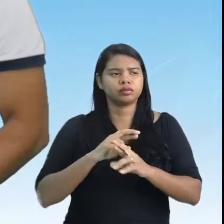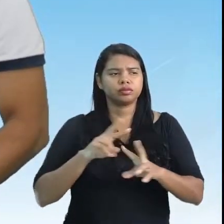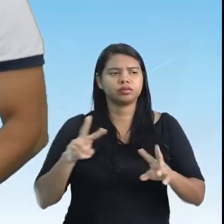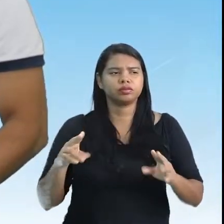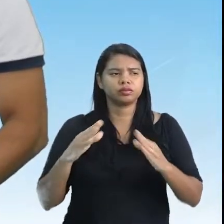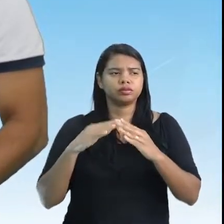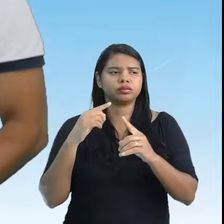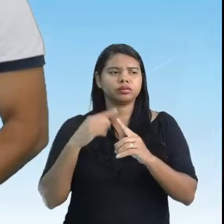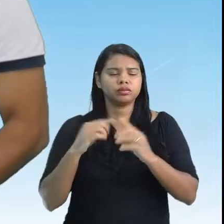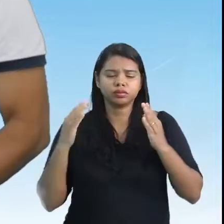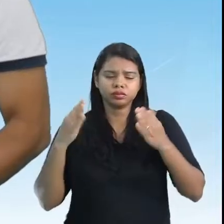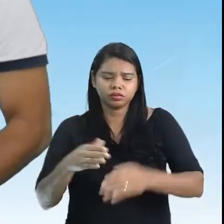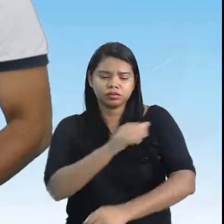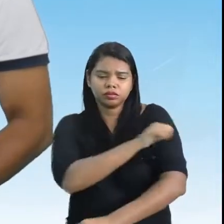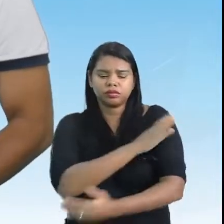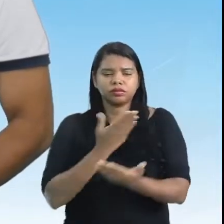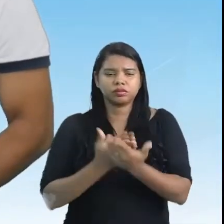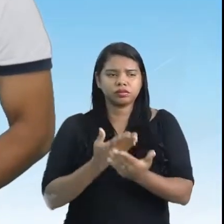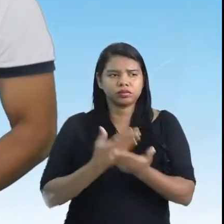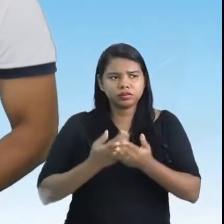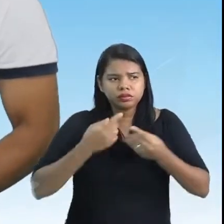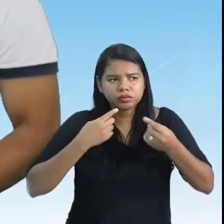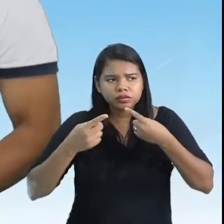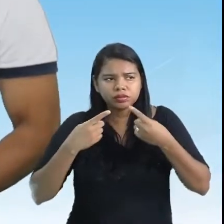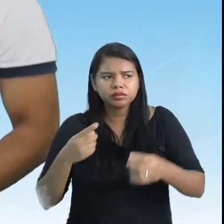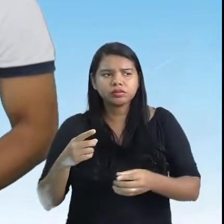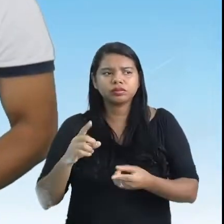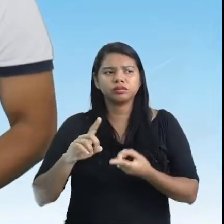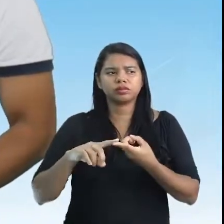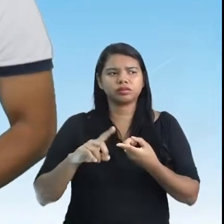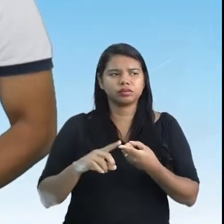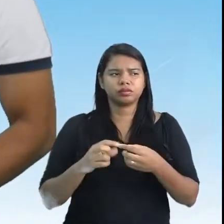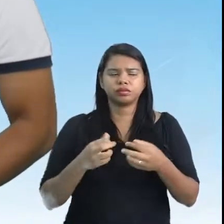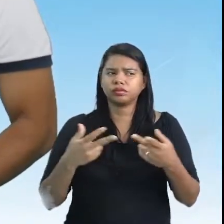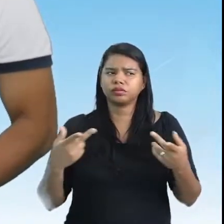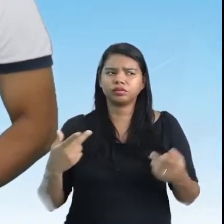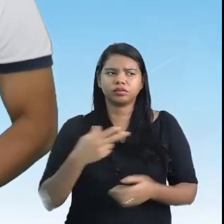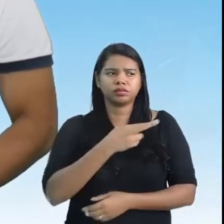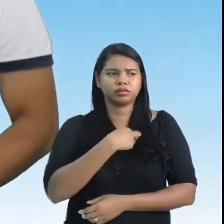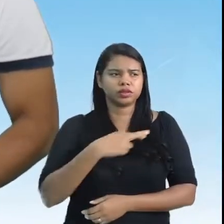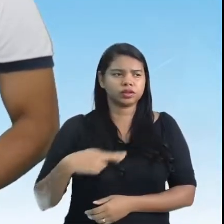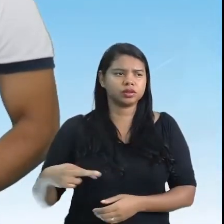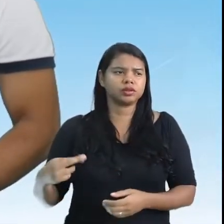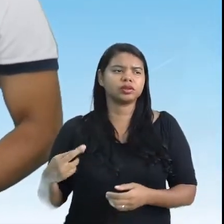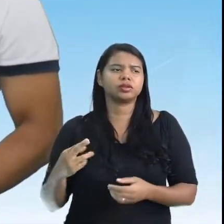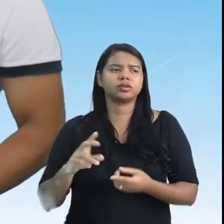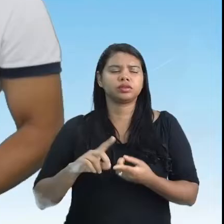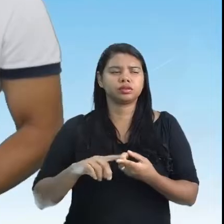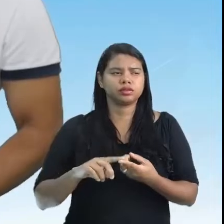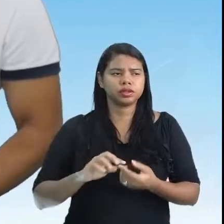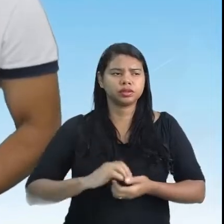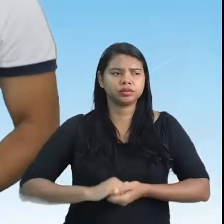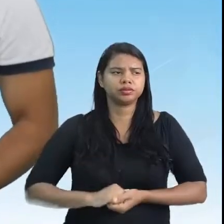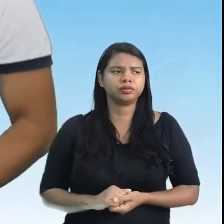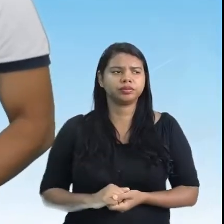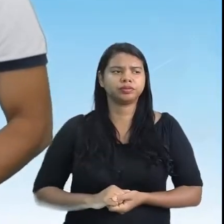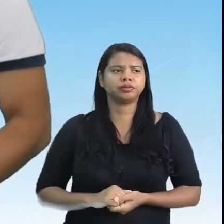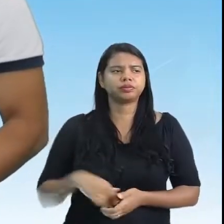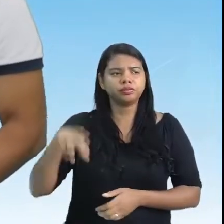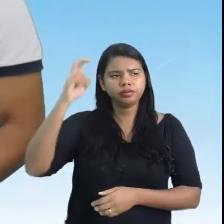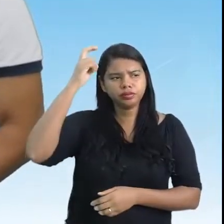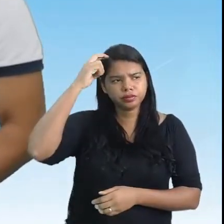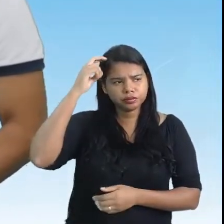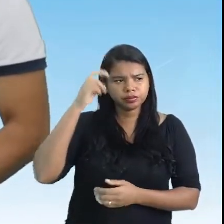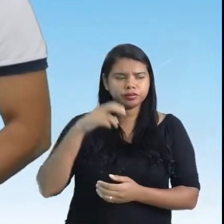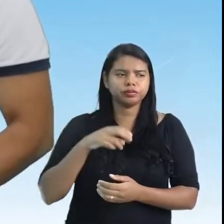nosso estudante, como também vamos debater aqui sobre outras manifestações religiosas, culturais aqui do